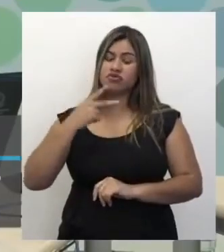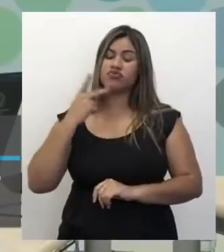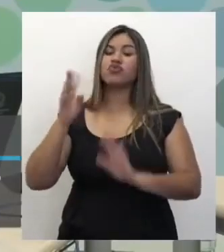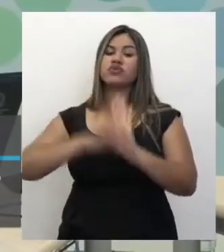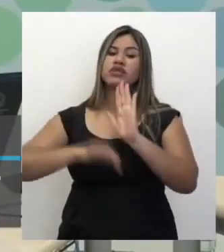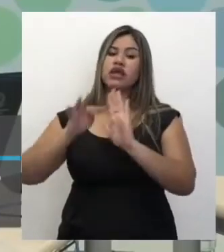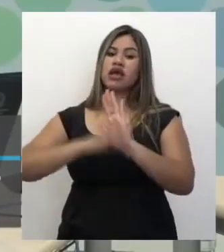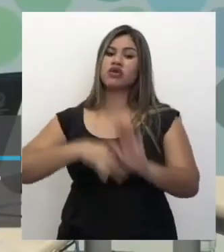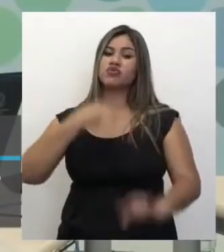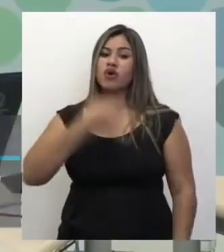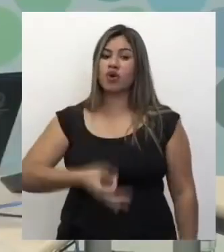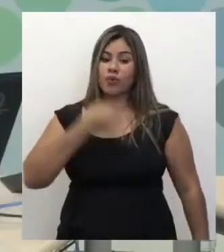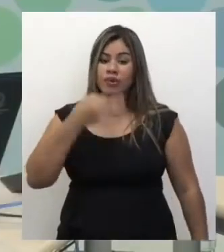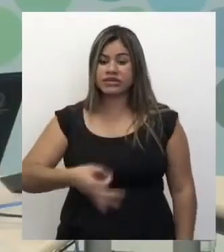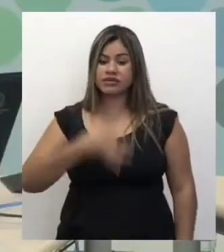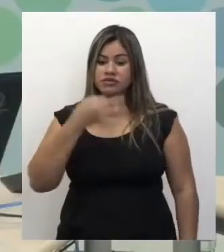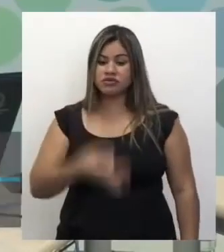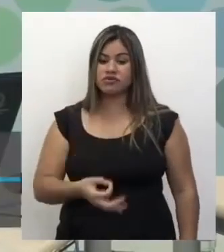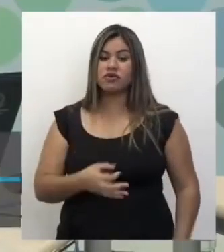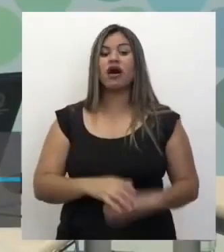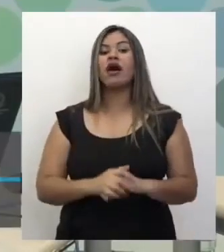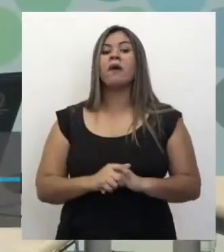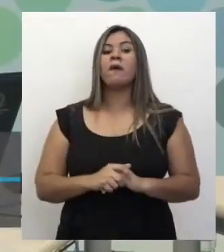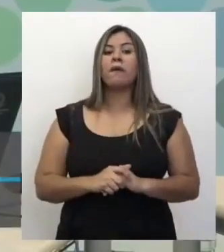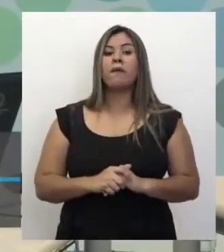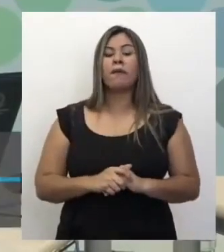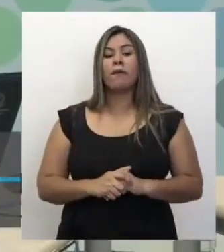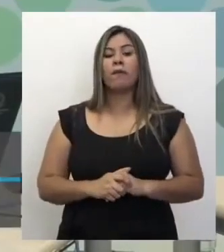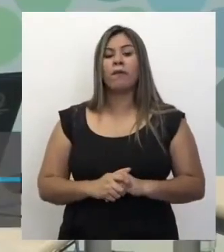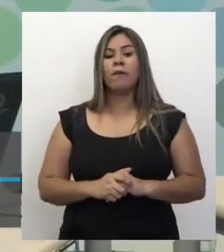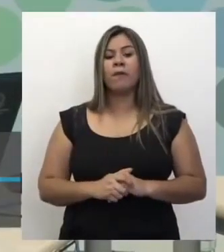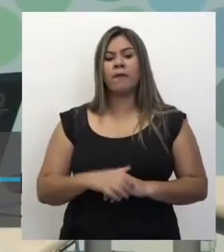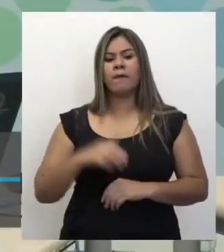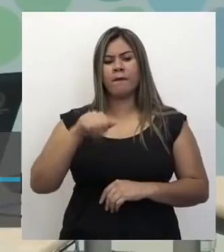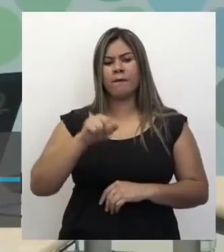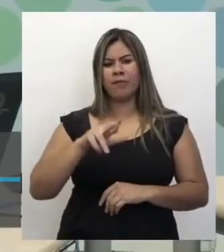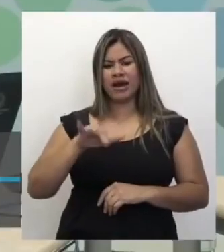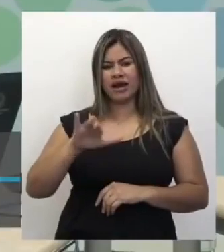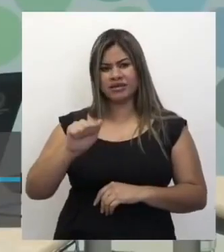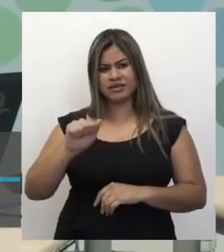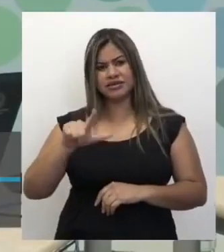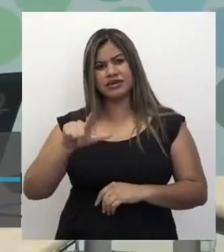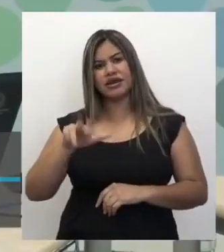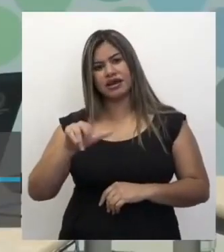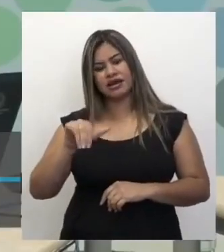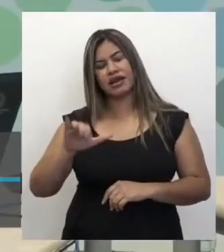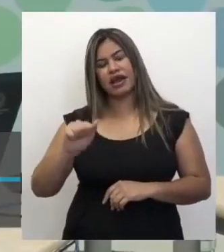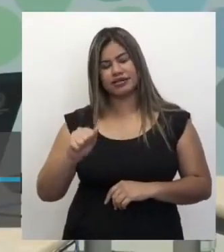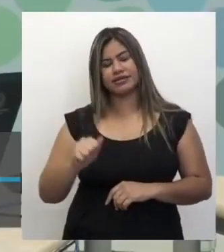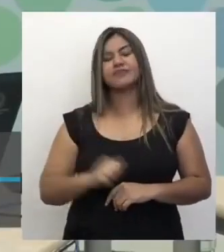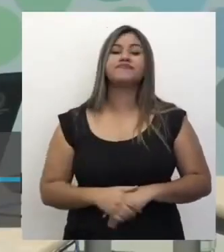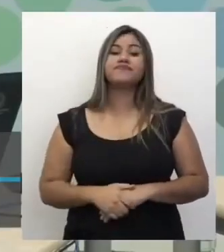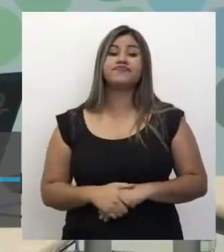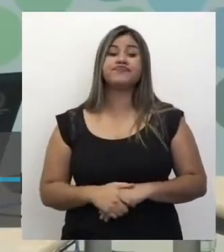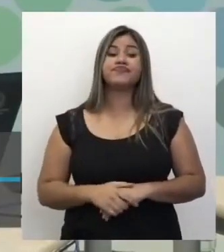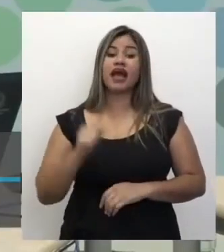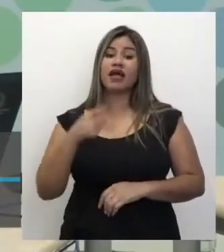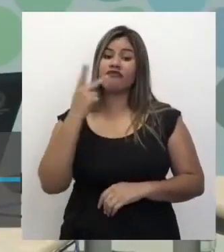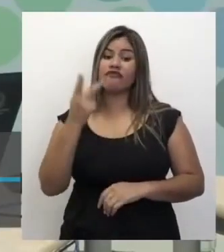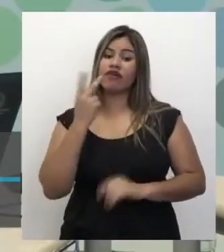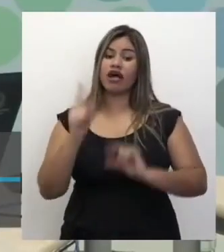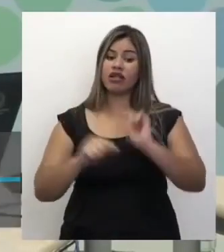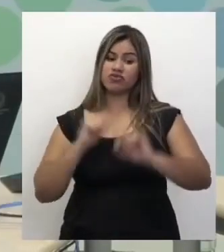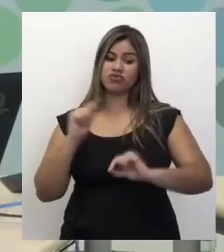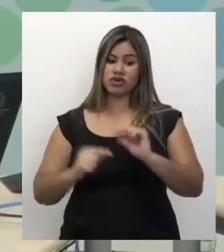argumentativo, né? Há um livro didático que traz um trecho que é da autora Maria da Graça Costa Val. Então, o que ela fala? Que